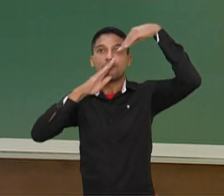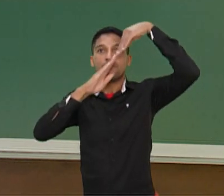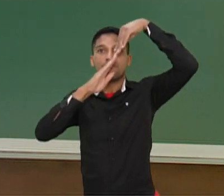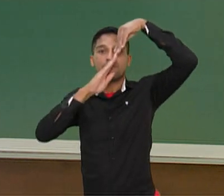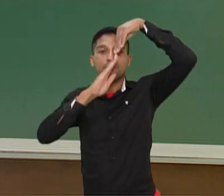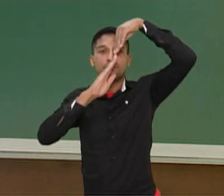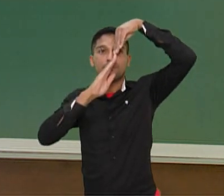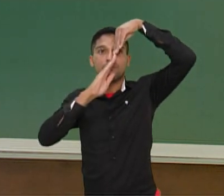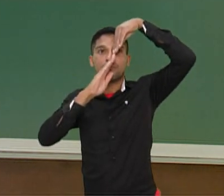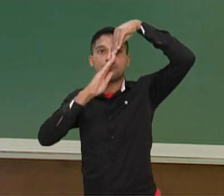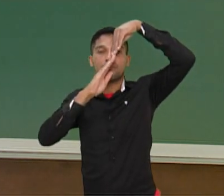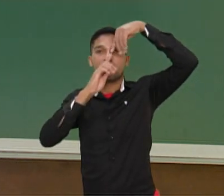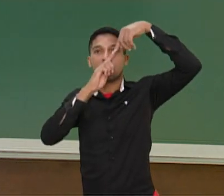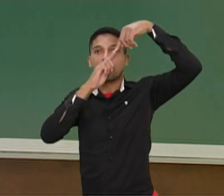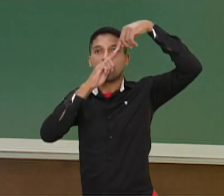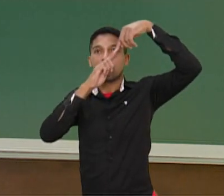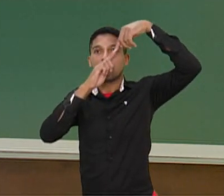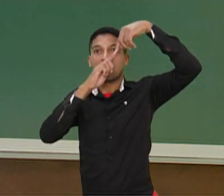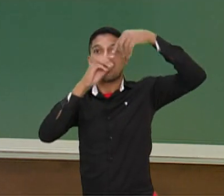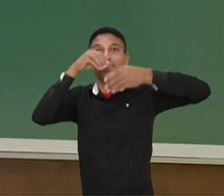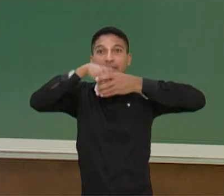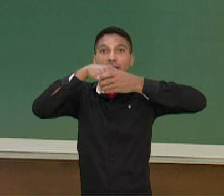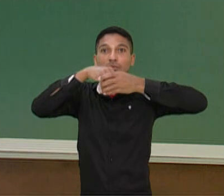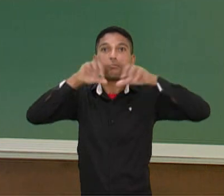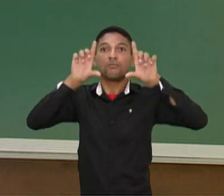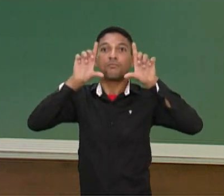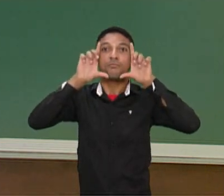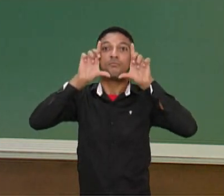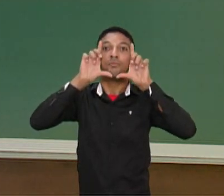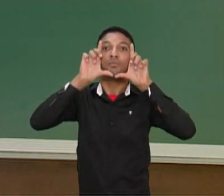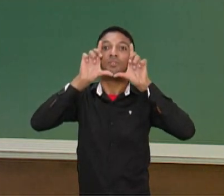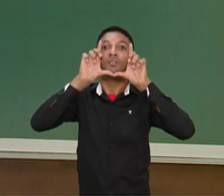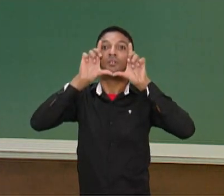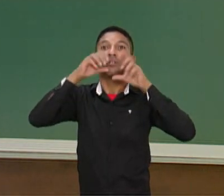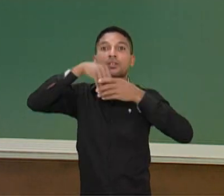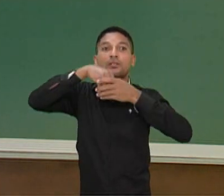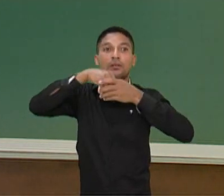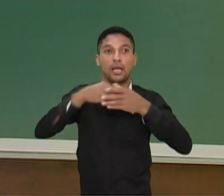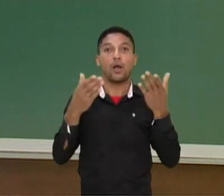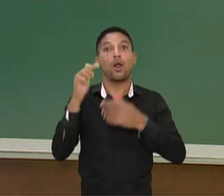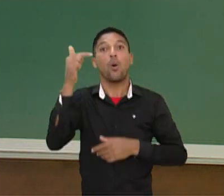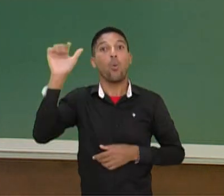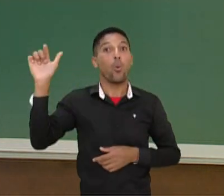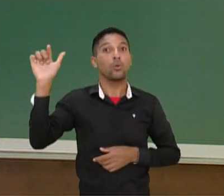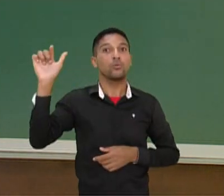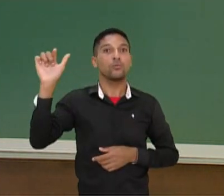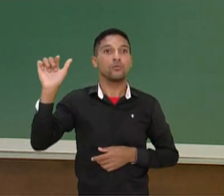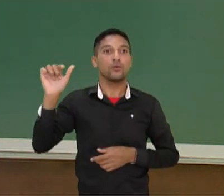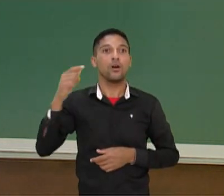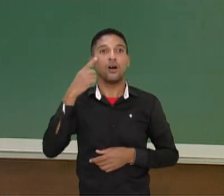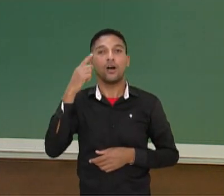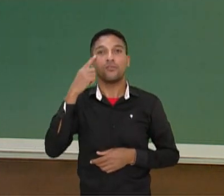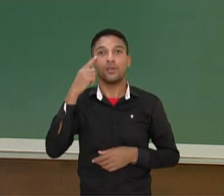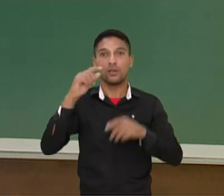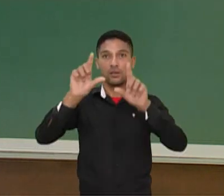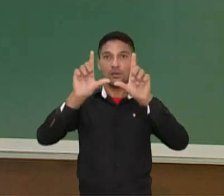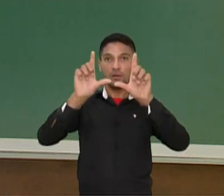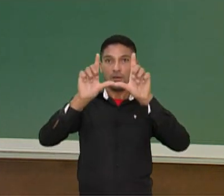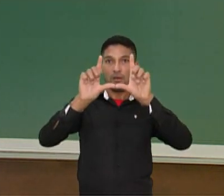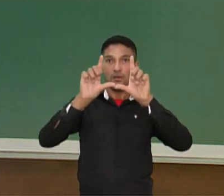o segmento fica lá dentro, tá bom? Agora eu peguei um outro polígono aqui, ó. Linha simples,